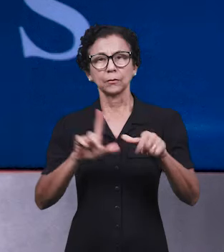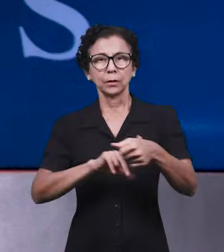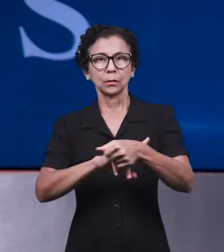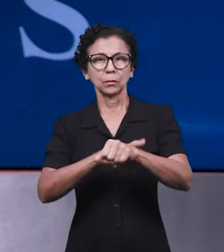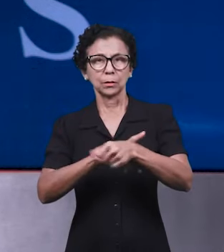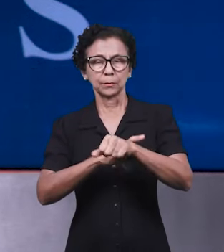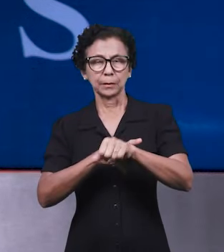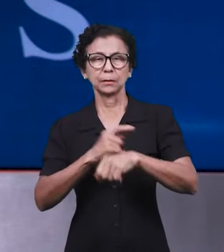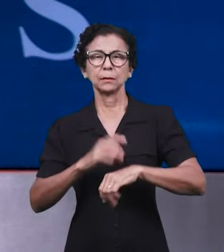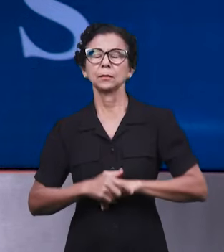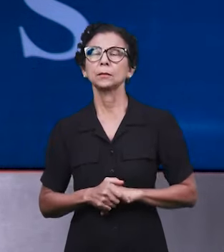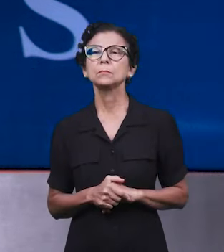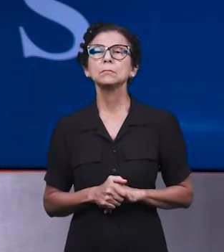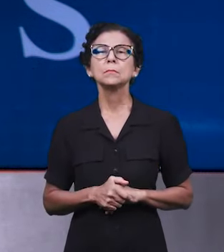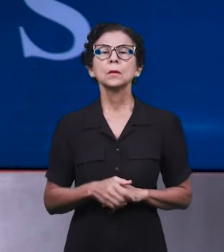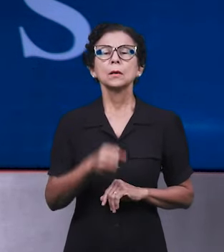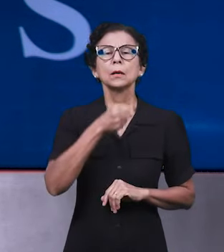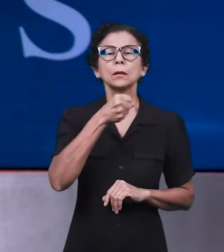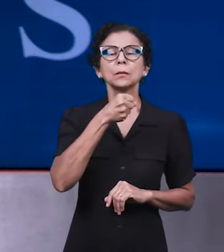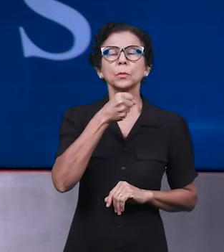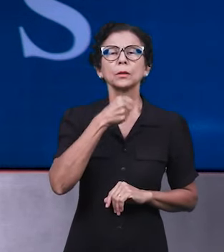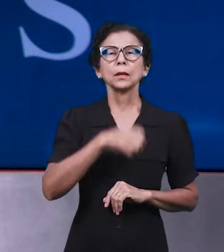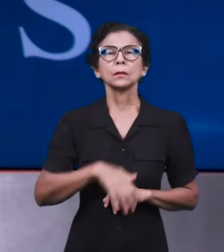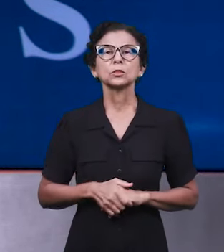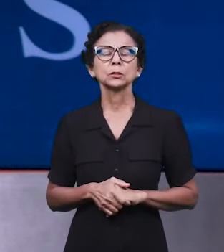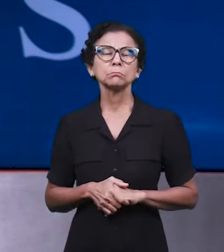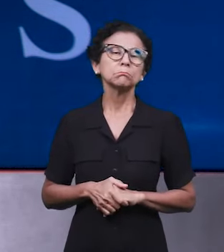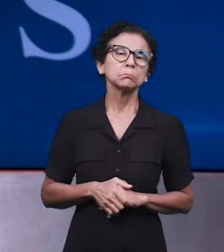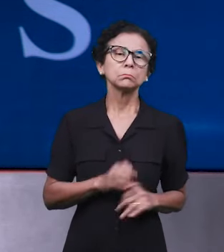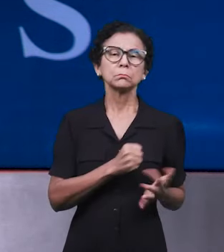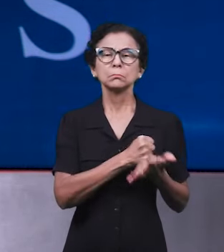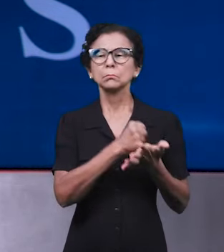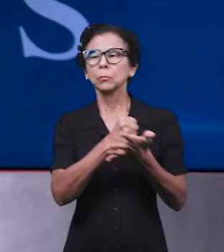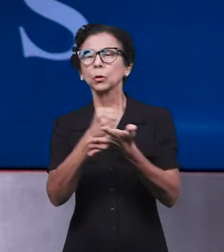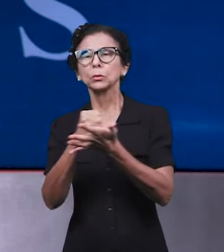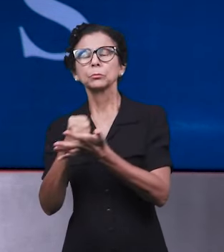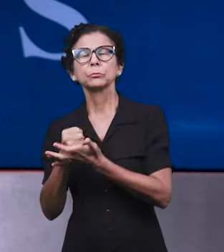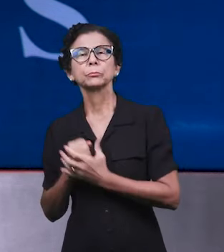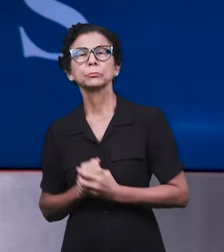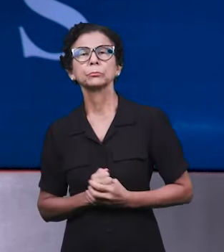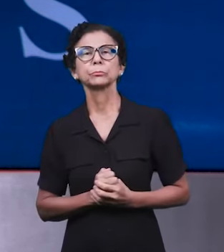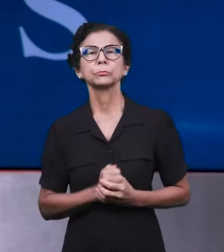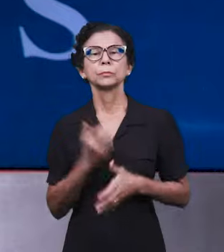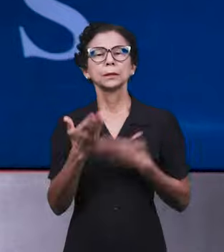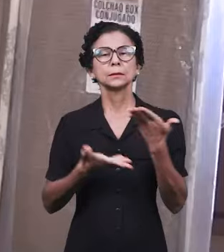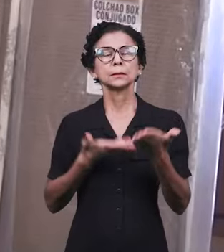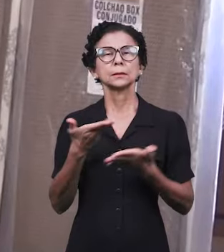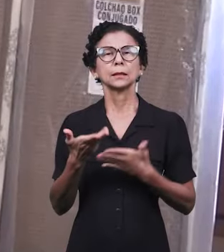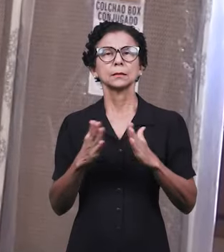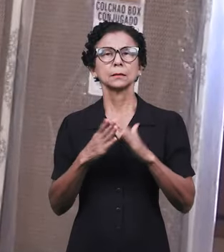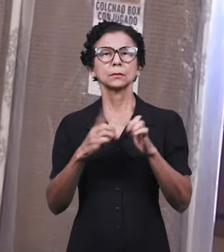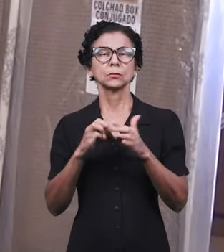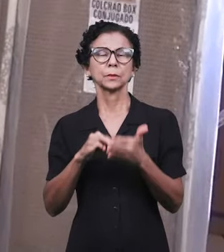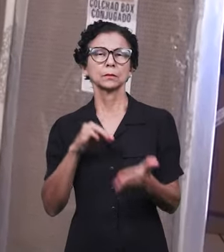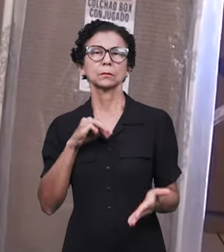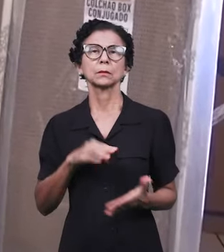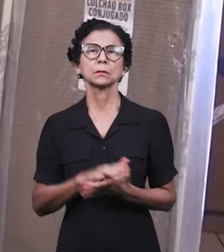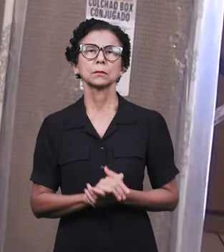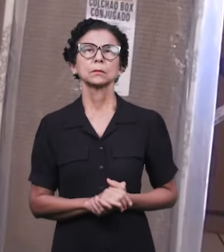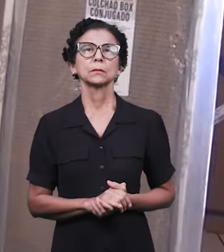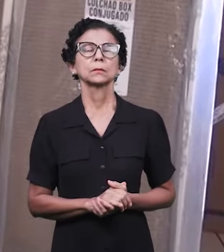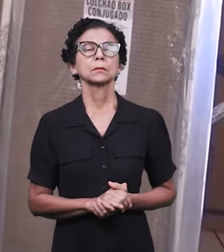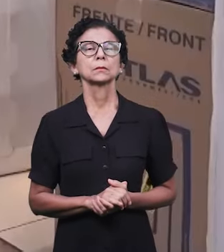já atingidas pelos temporais no sul do estado do Espírito Santo. Veja agora essa matéria. Todos esses móveis